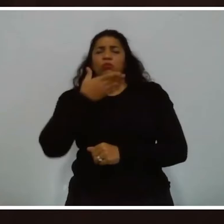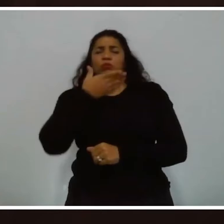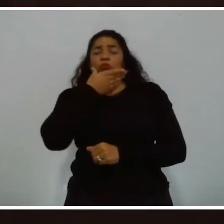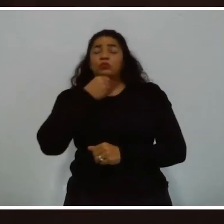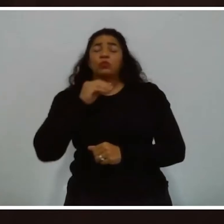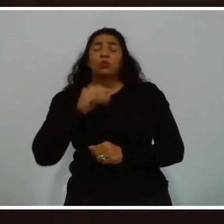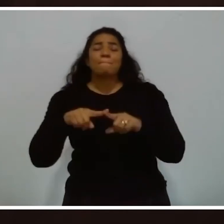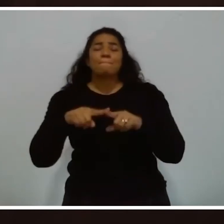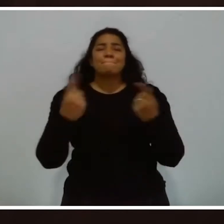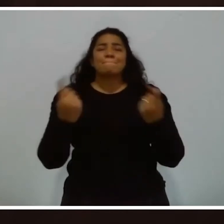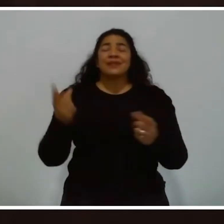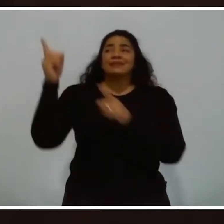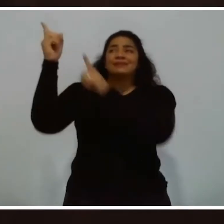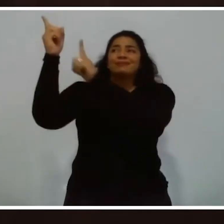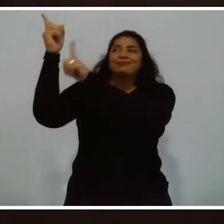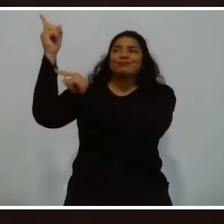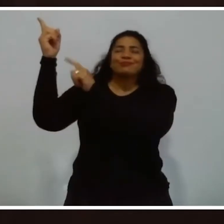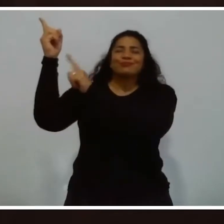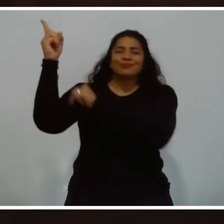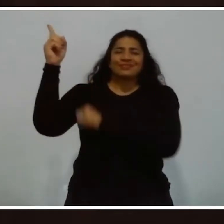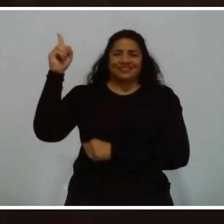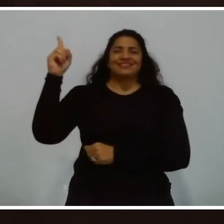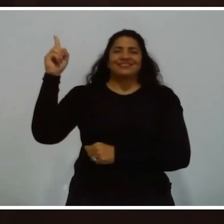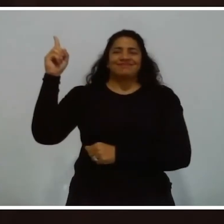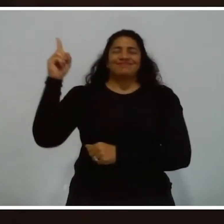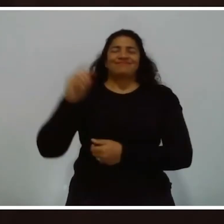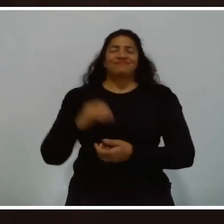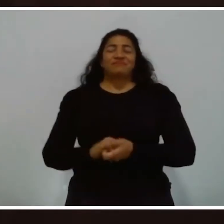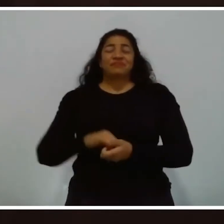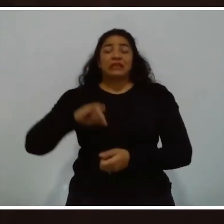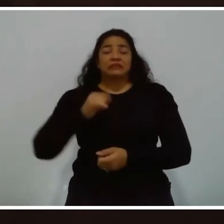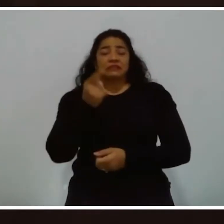Quem crê, nasce de Deus.